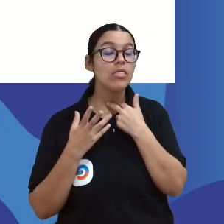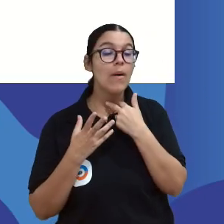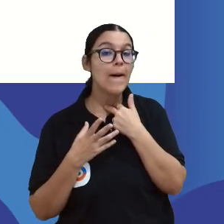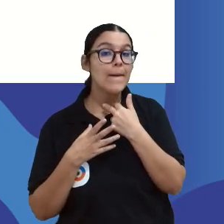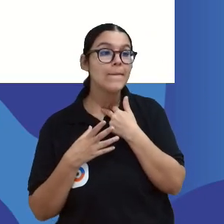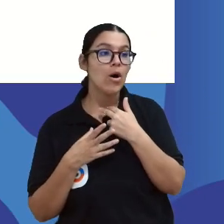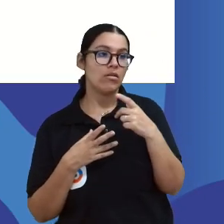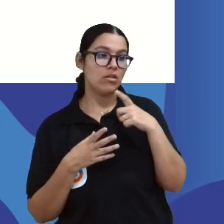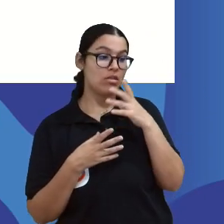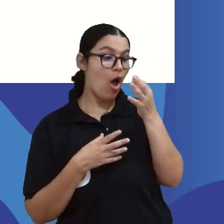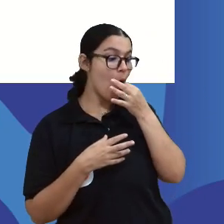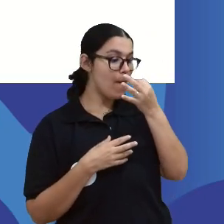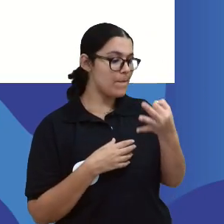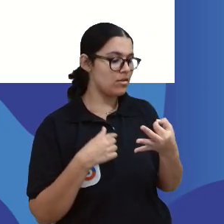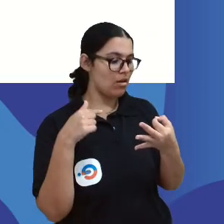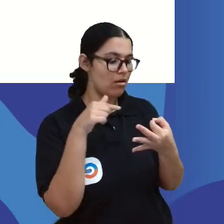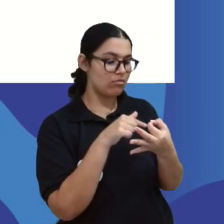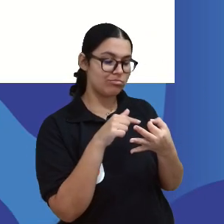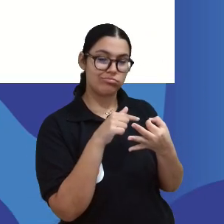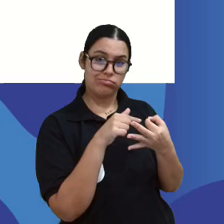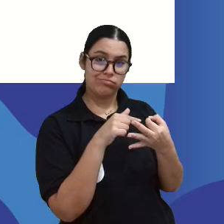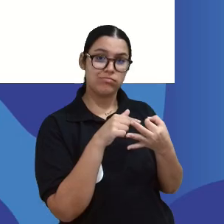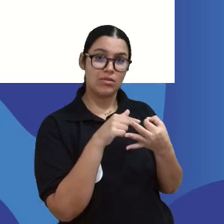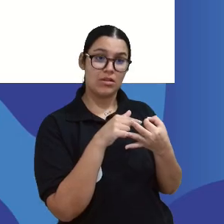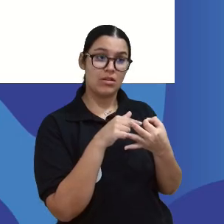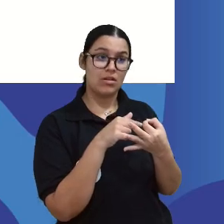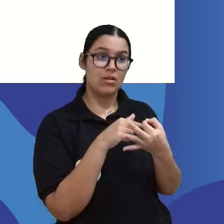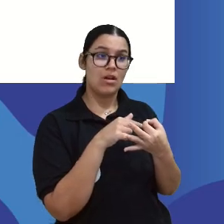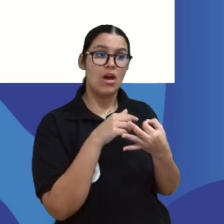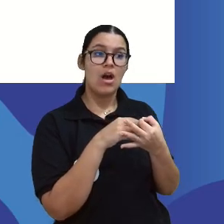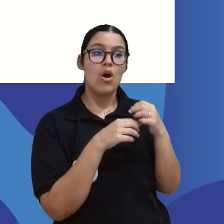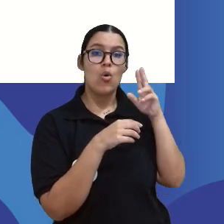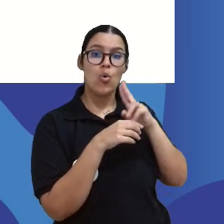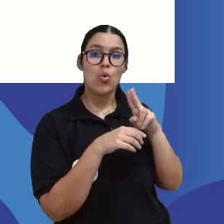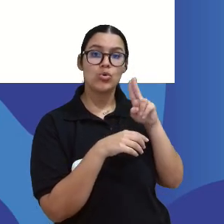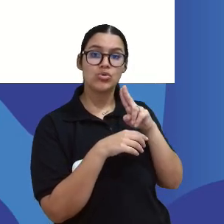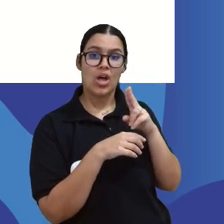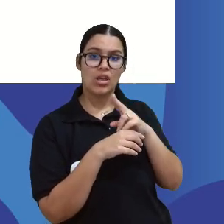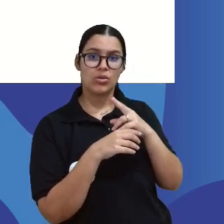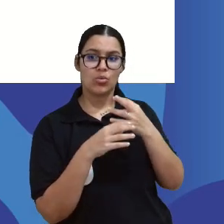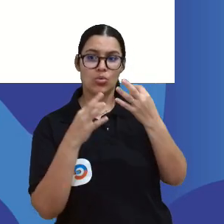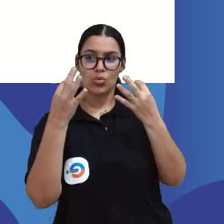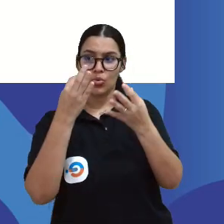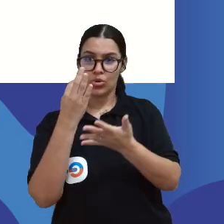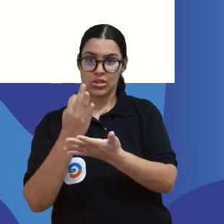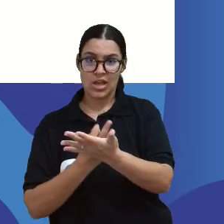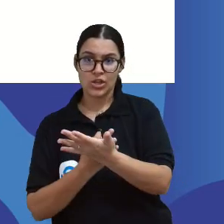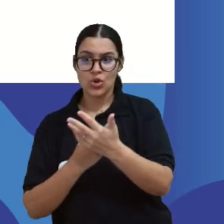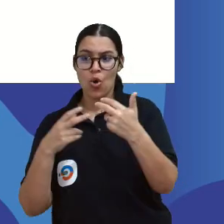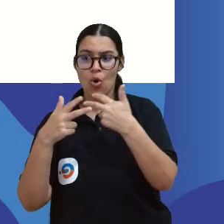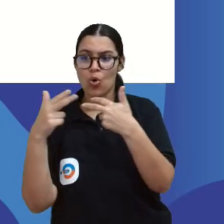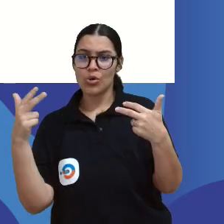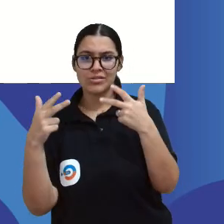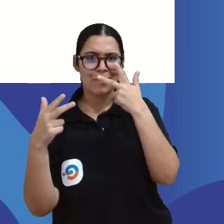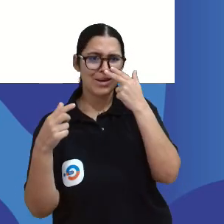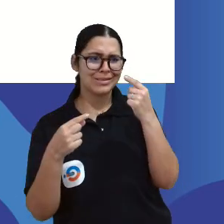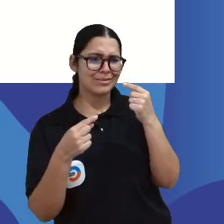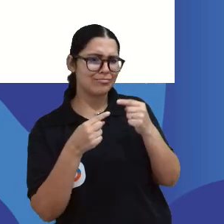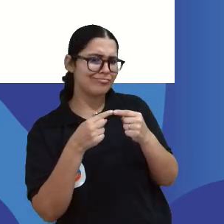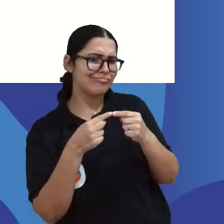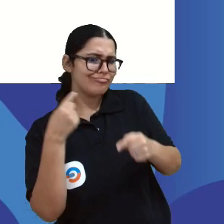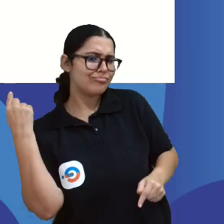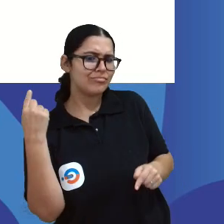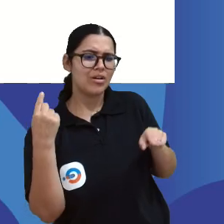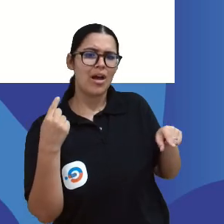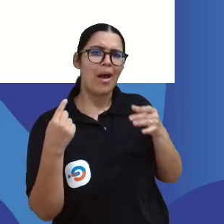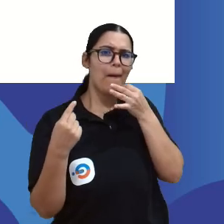tese, uma opinião, e colocar no texto justificativas que contradizem a tese. Não é lógico, não